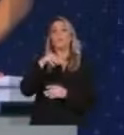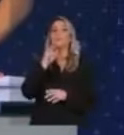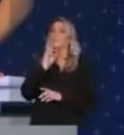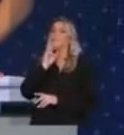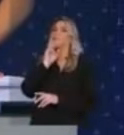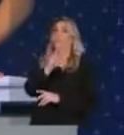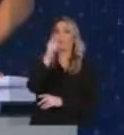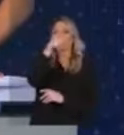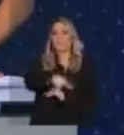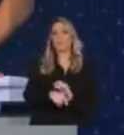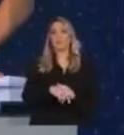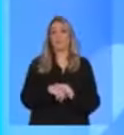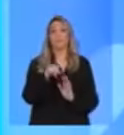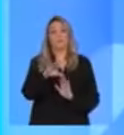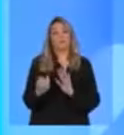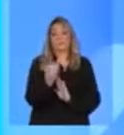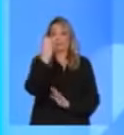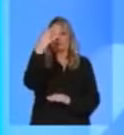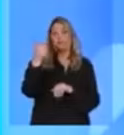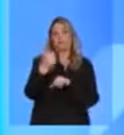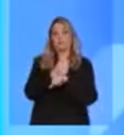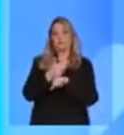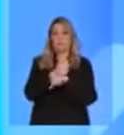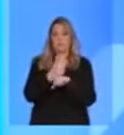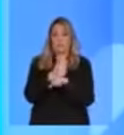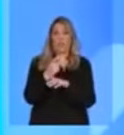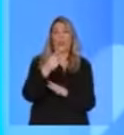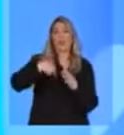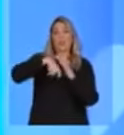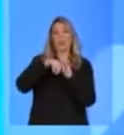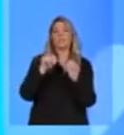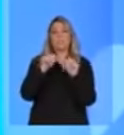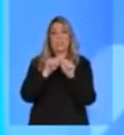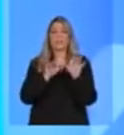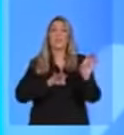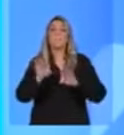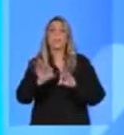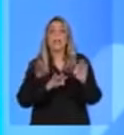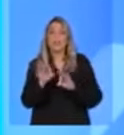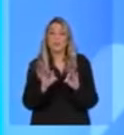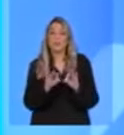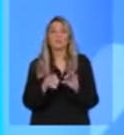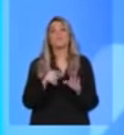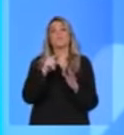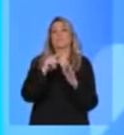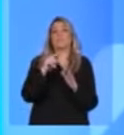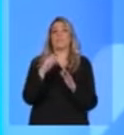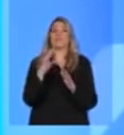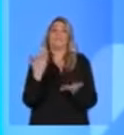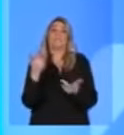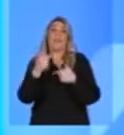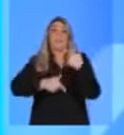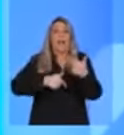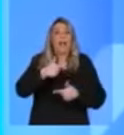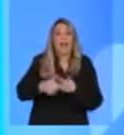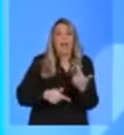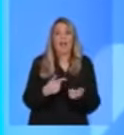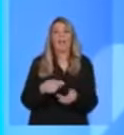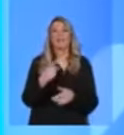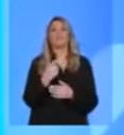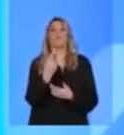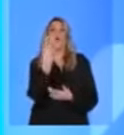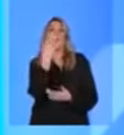tréplica valorização do professor fizemos o plano de cargos e salários o piso do professor 40 horas Ensino